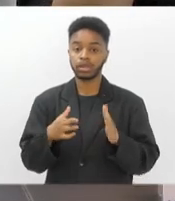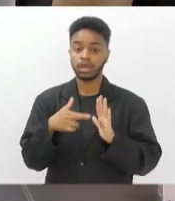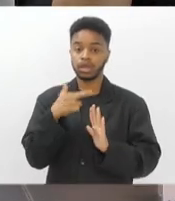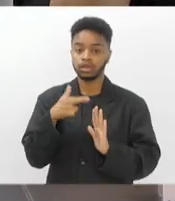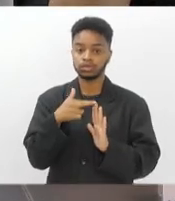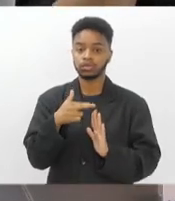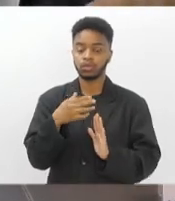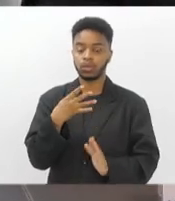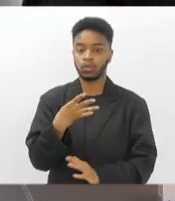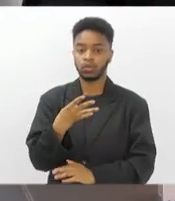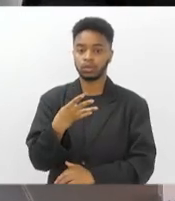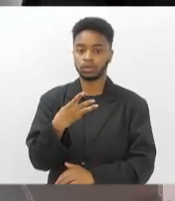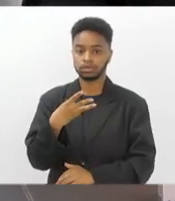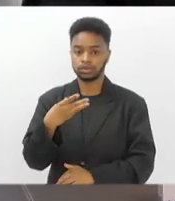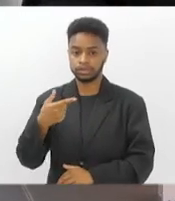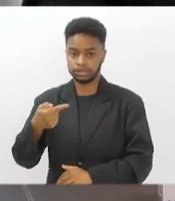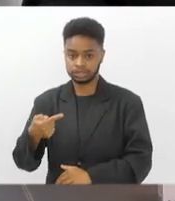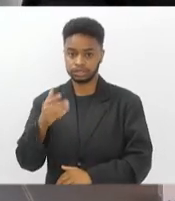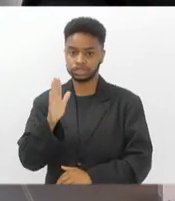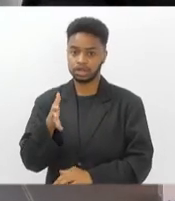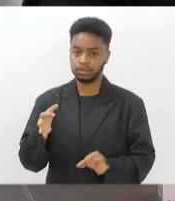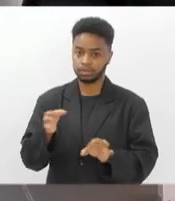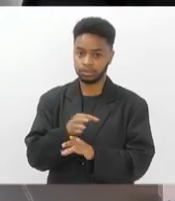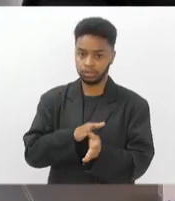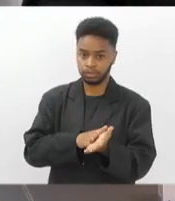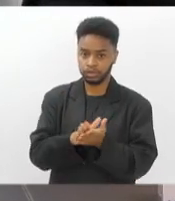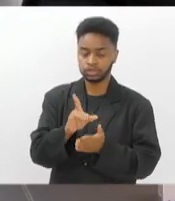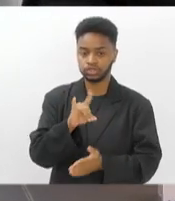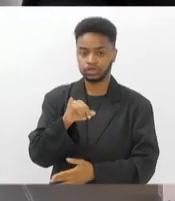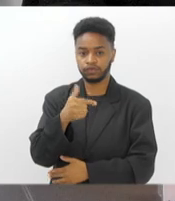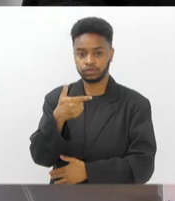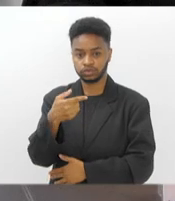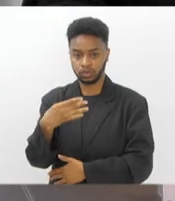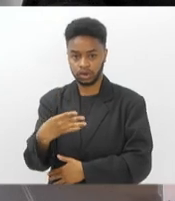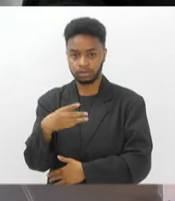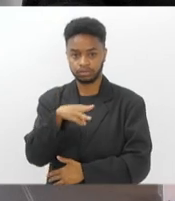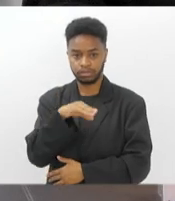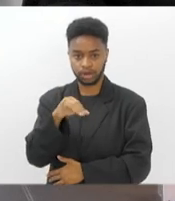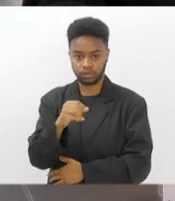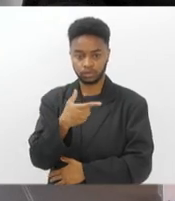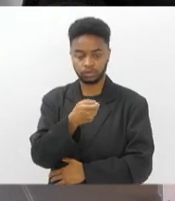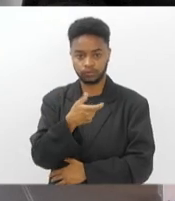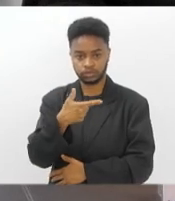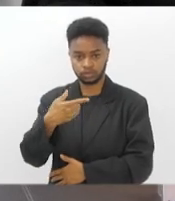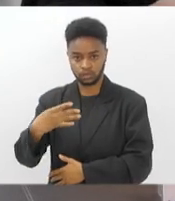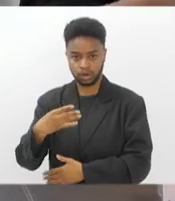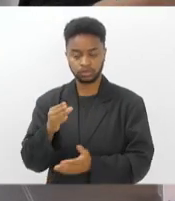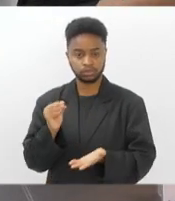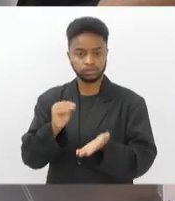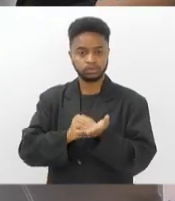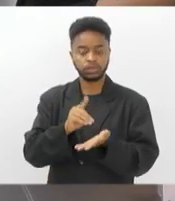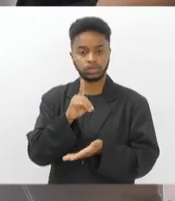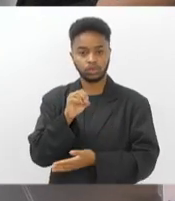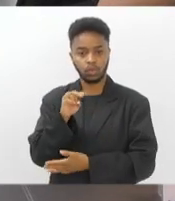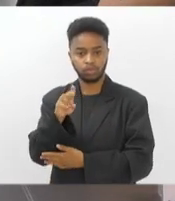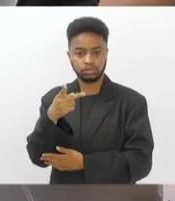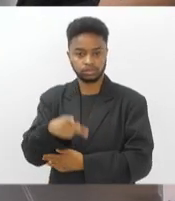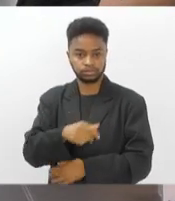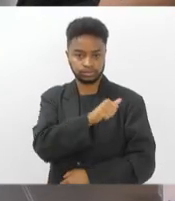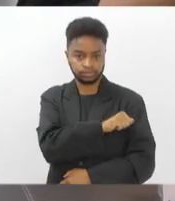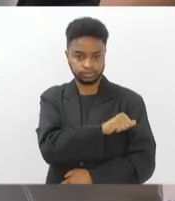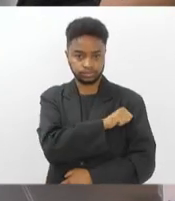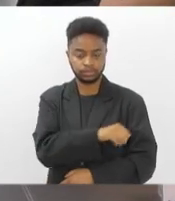número 437 foi publicada em 24 de maio de 24 no Diário Oficial do Estado do Rio de Janeiro